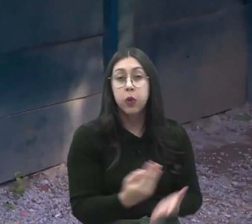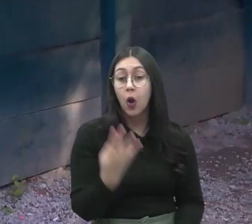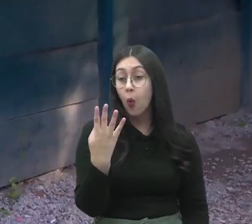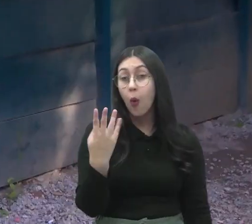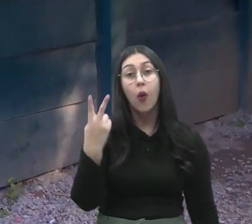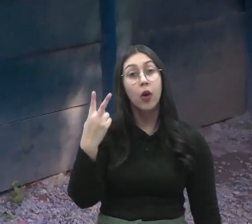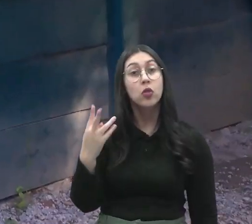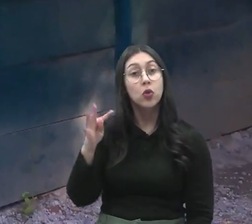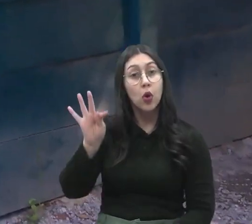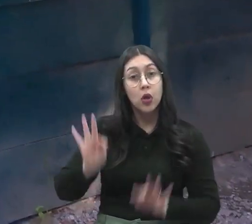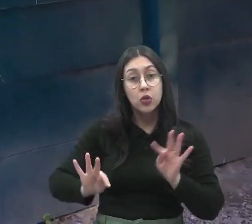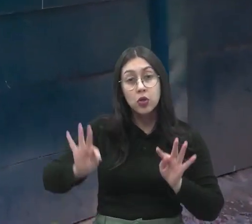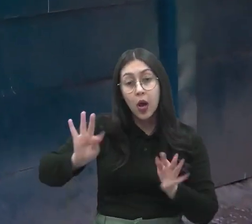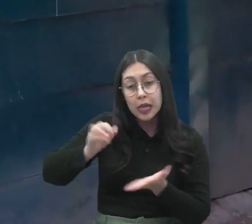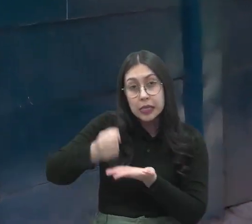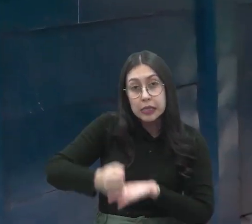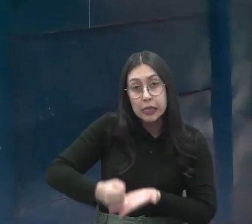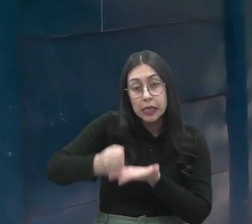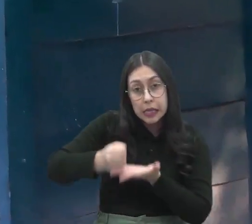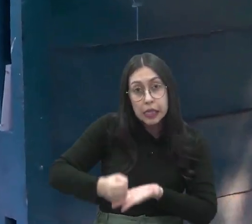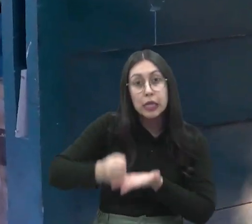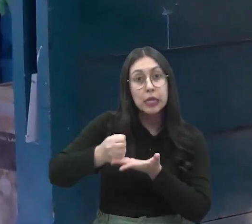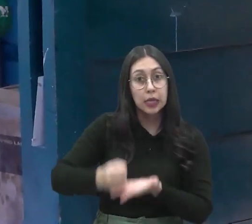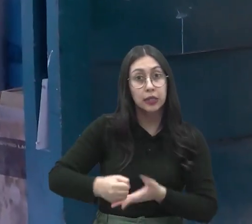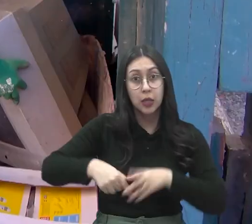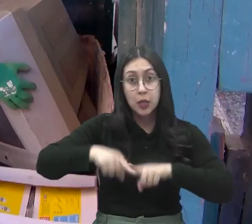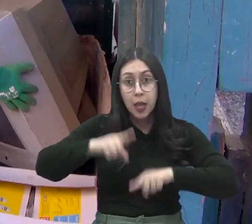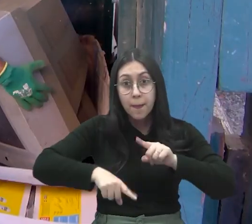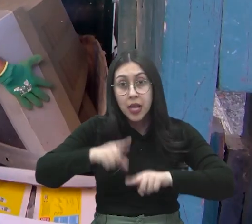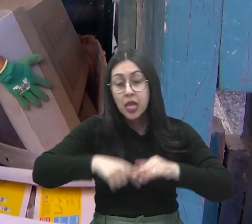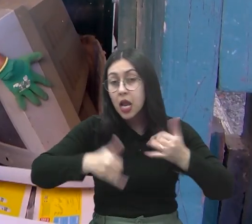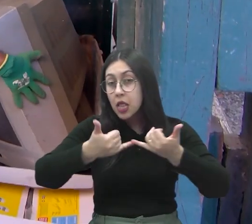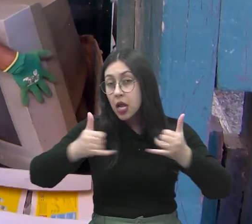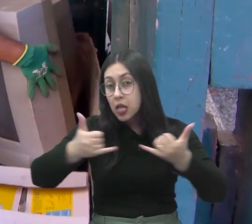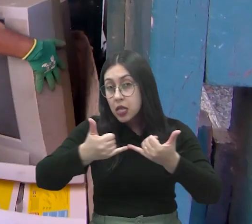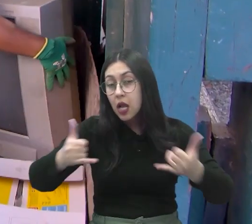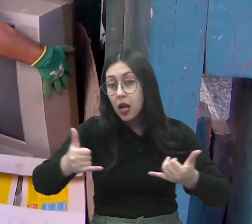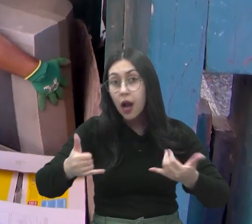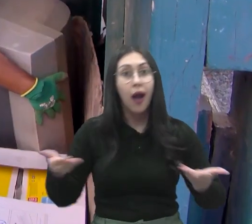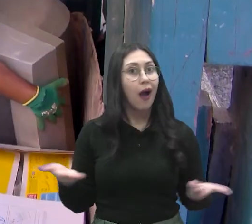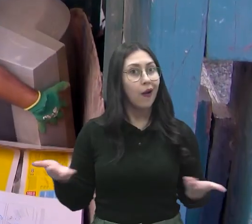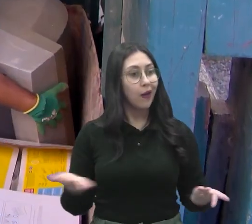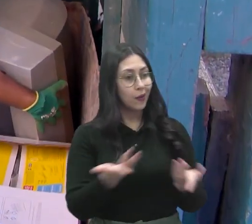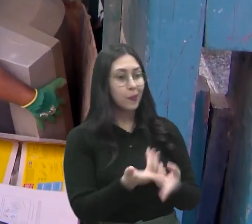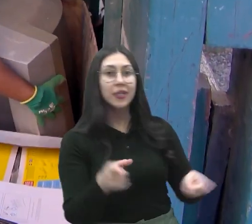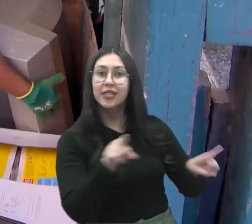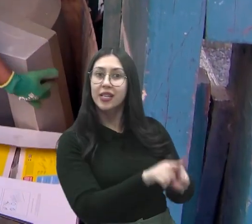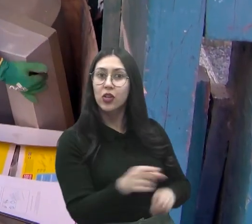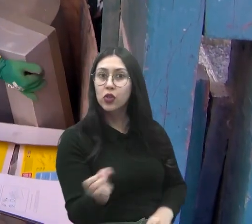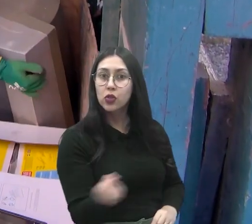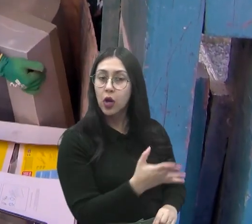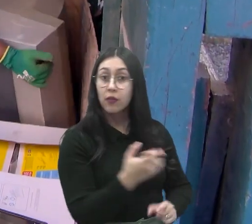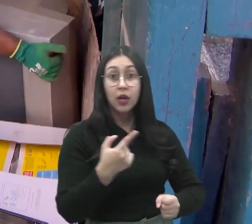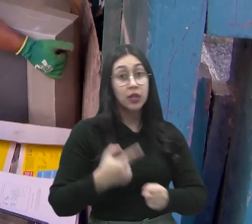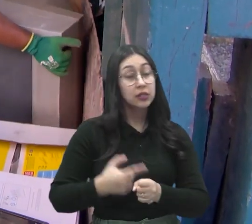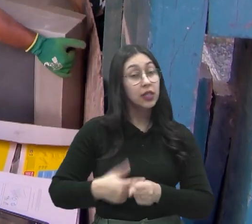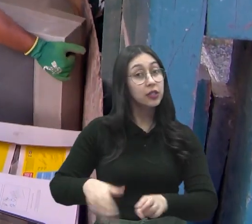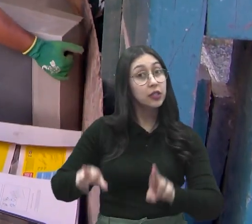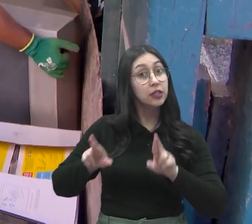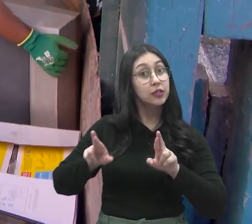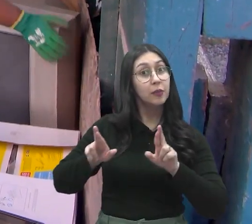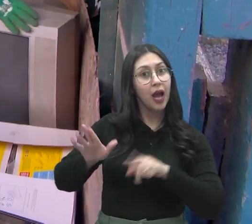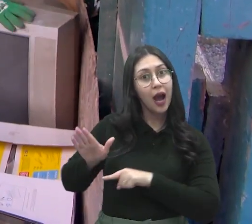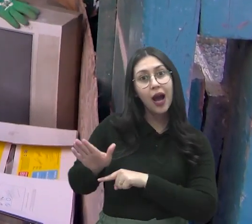42 toneladas de resíduos eletroeletrônicos. Com a nova parceria, o município busca fortalecer